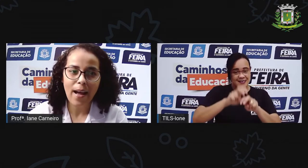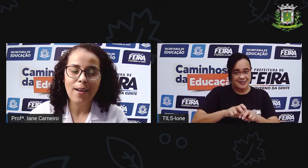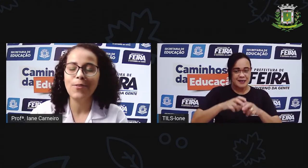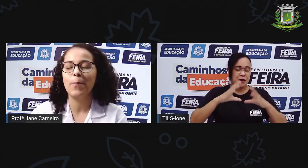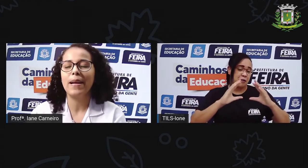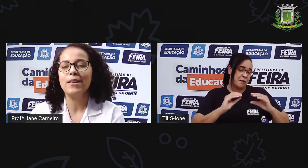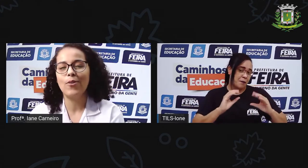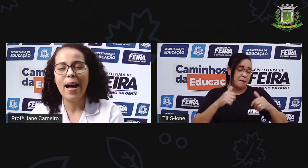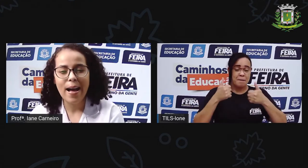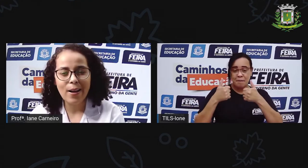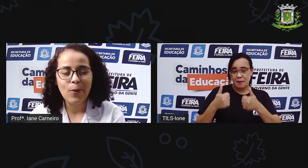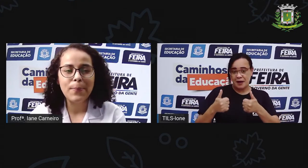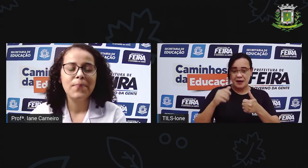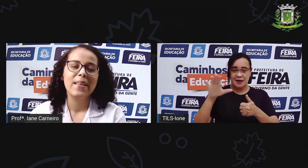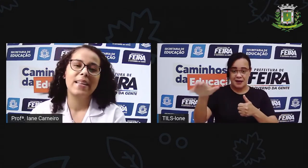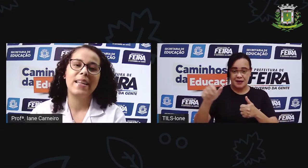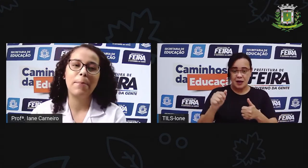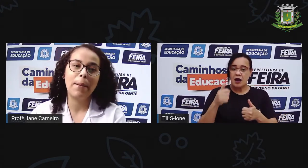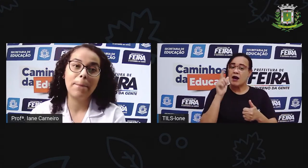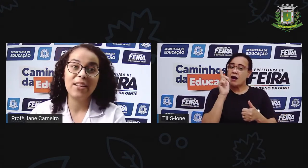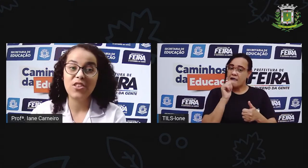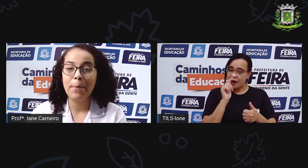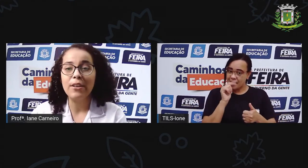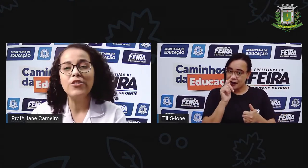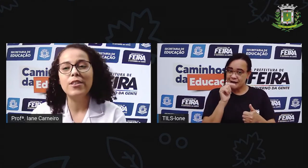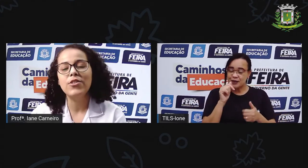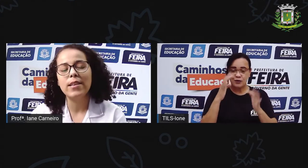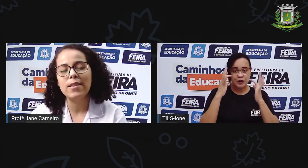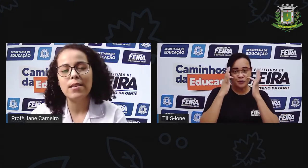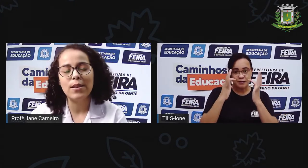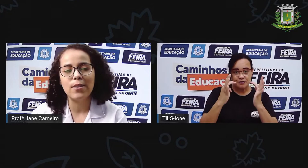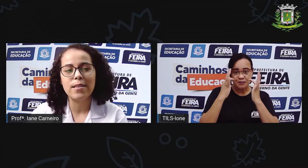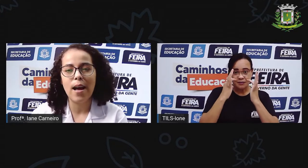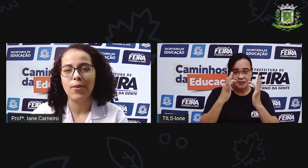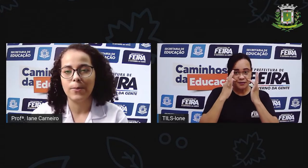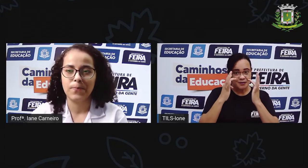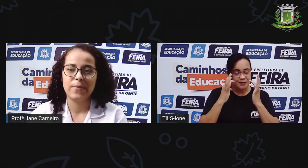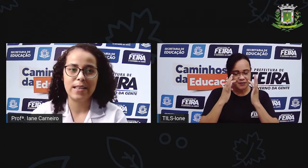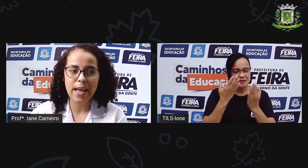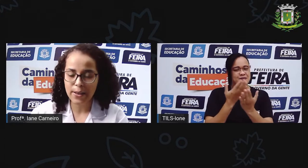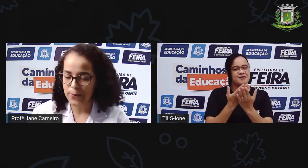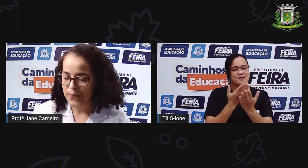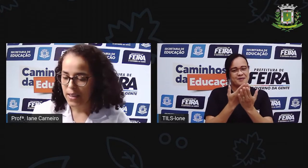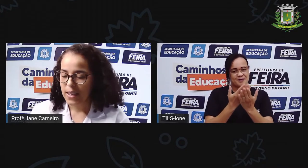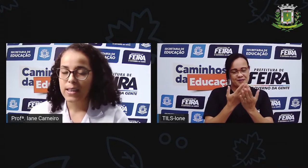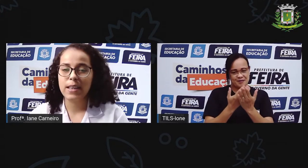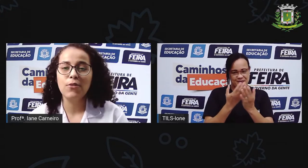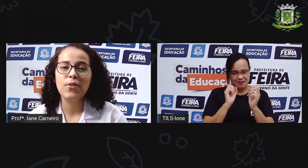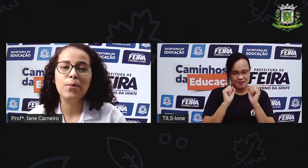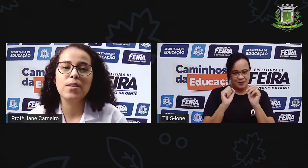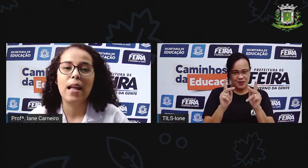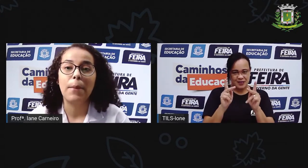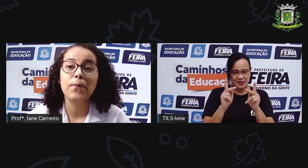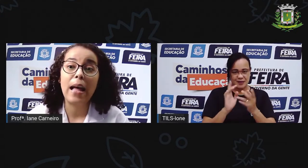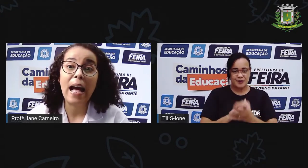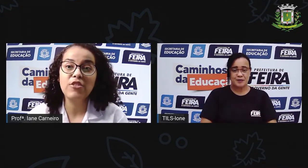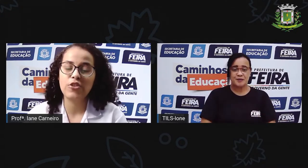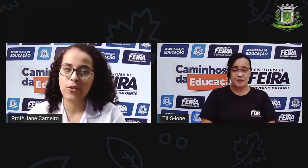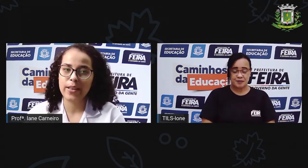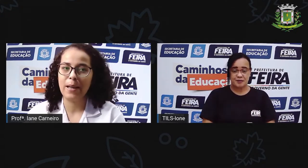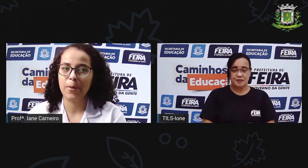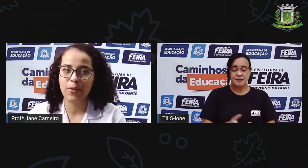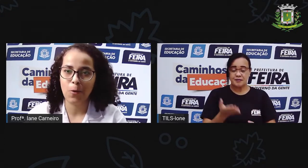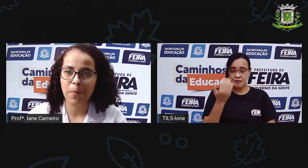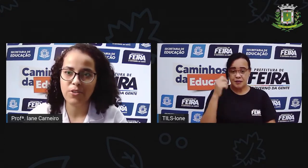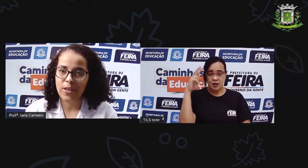confortável, pegando água, para prestar bastante atenção à nossa aula, certo? Então, vamos lá. A